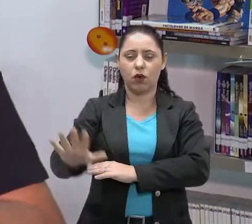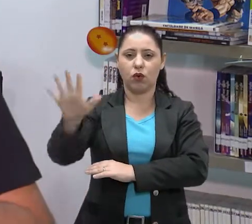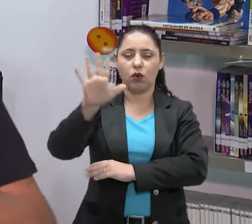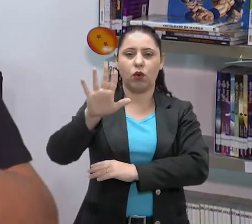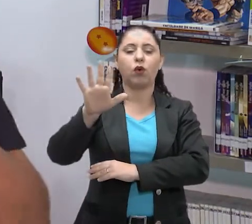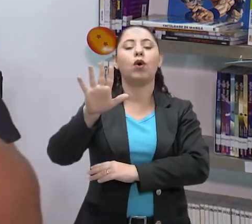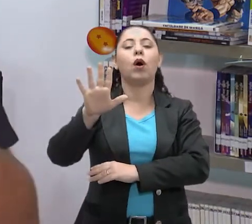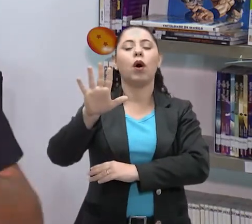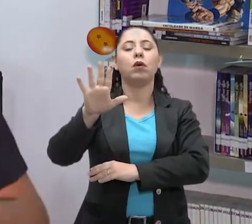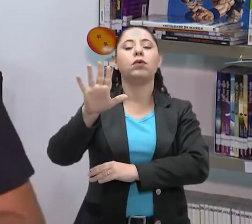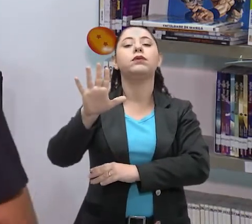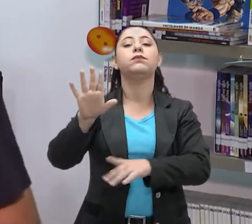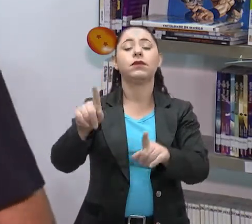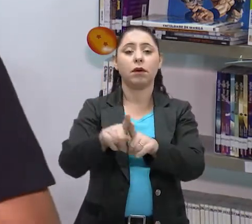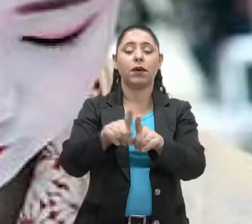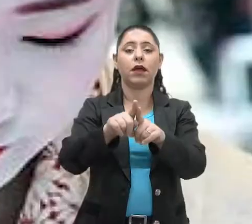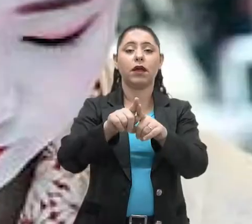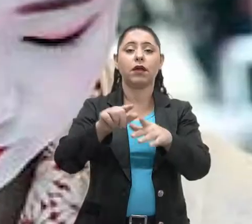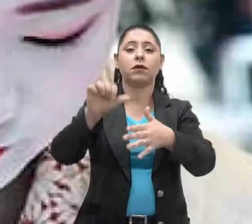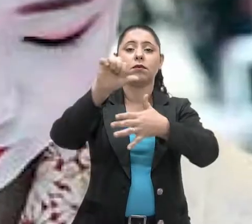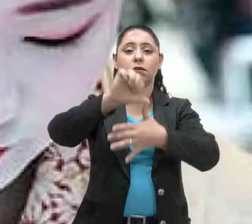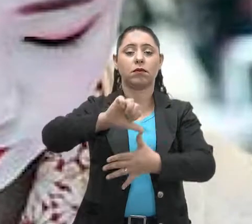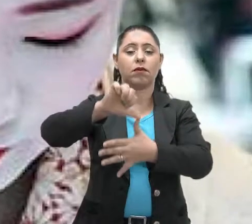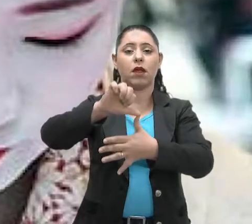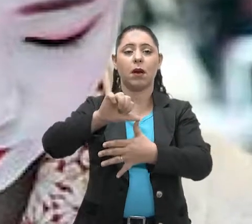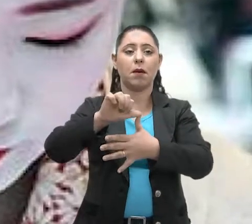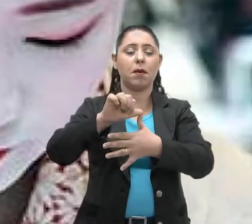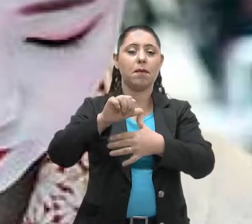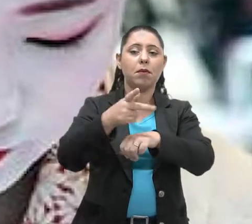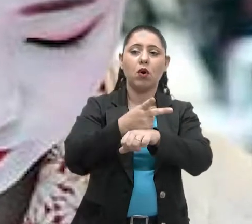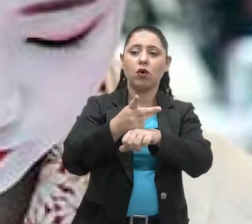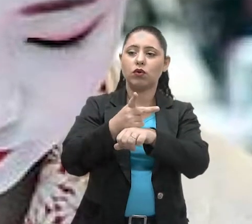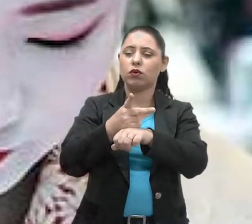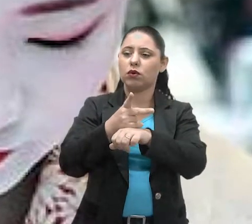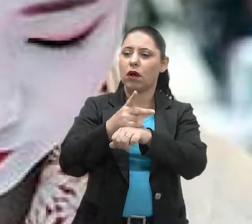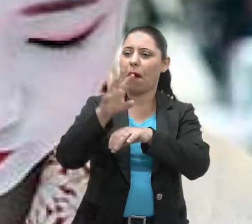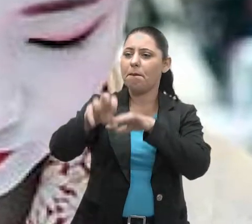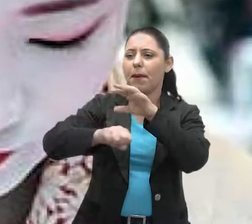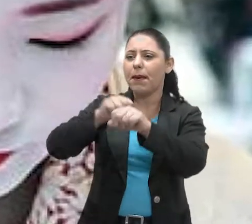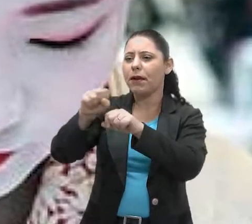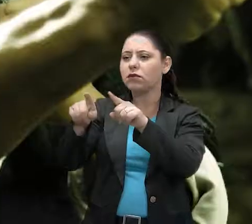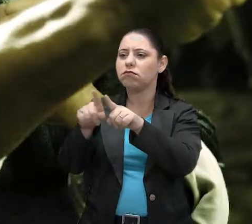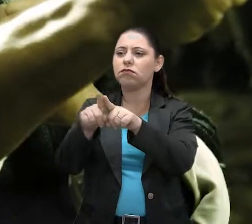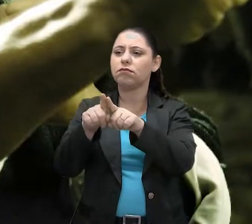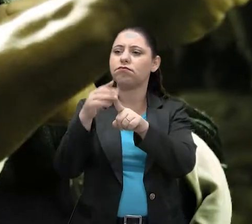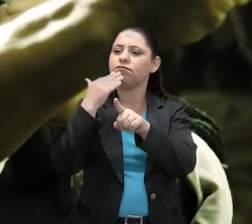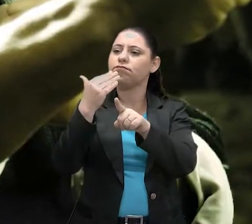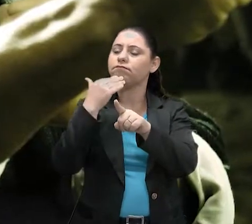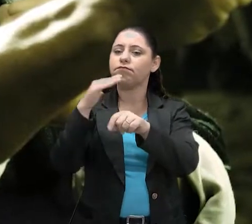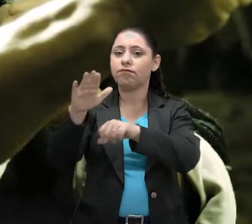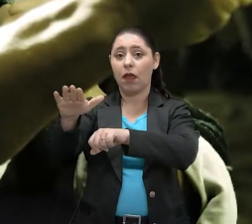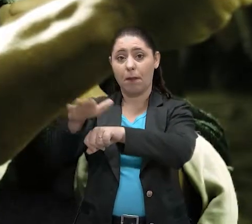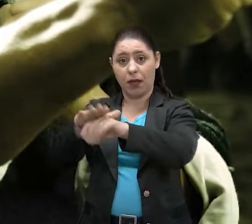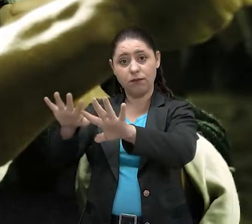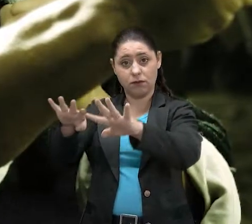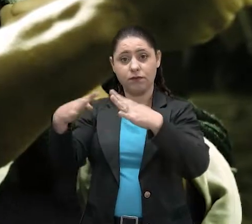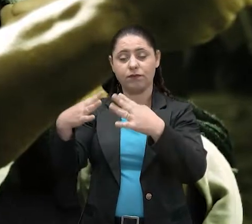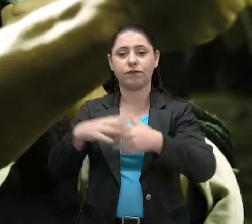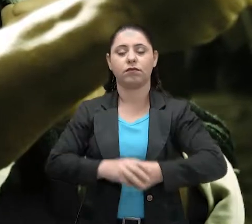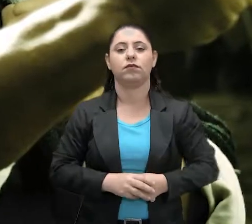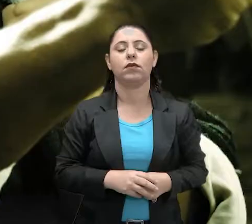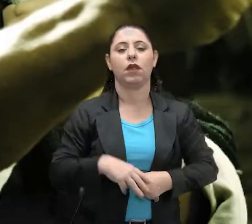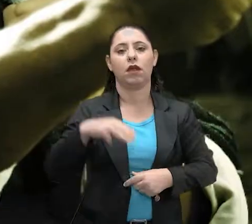da Europa e da América do Norte, se aproximassem de culturas pouco exploradas como o Oriente, foi cada vez mais